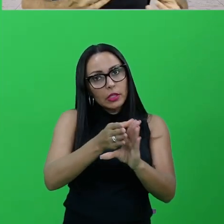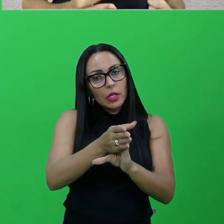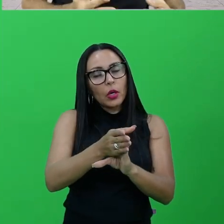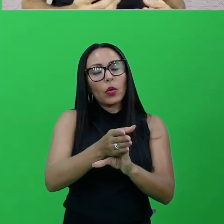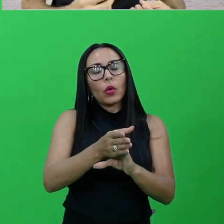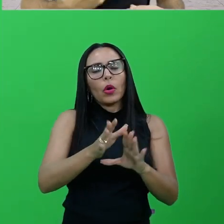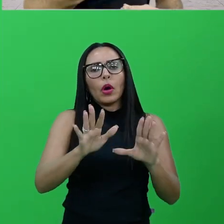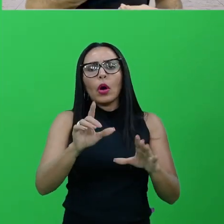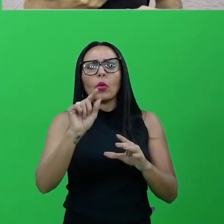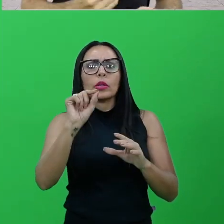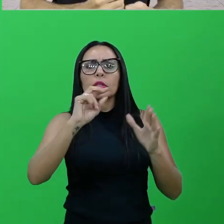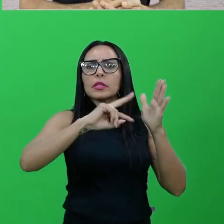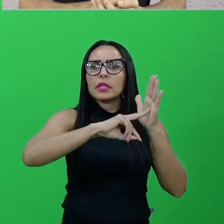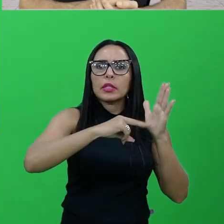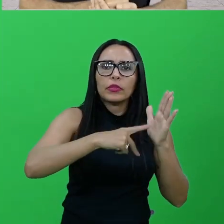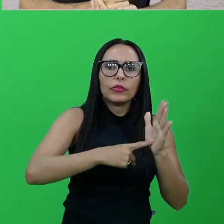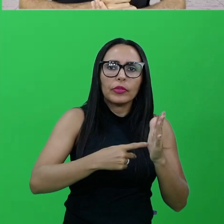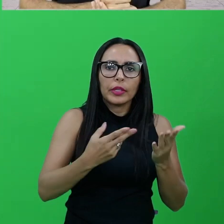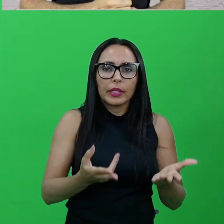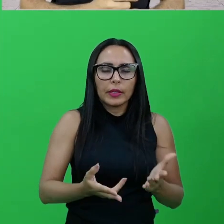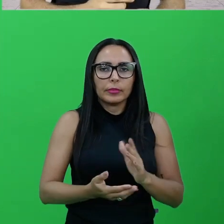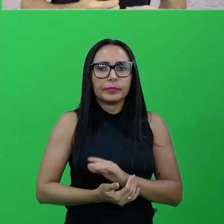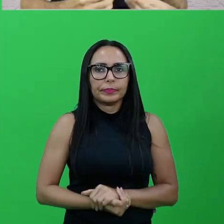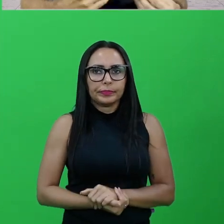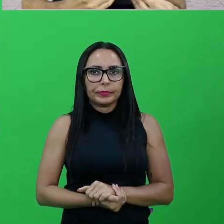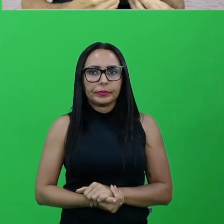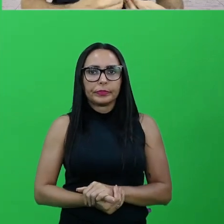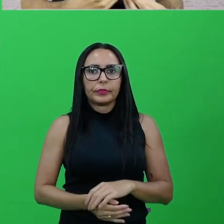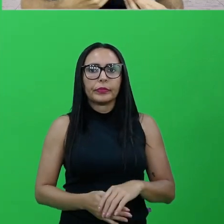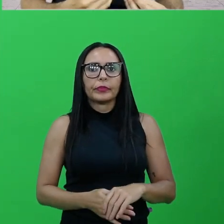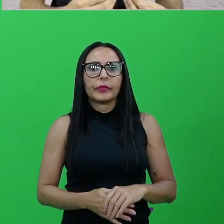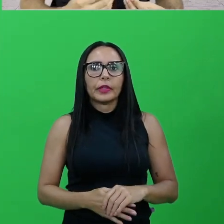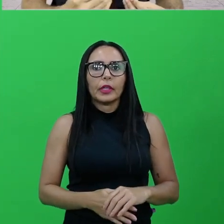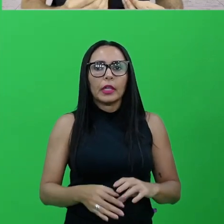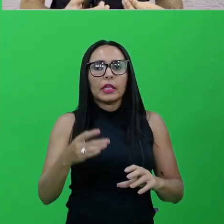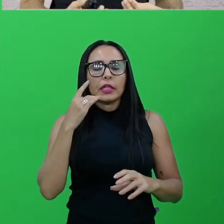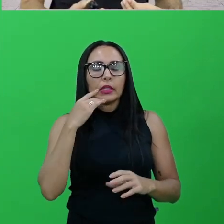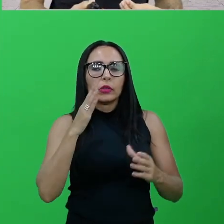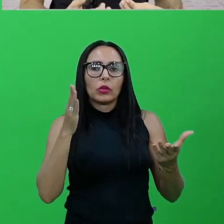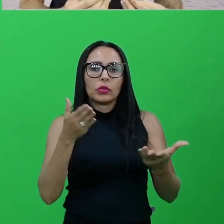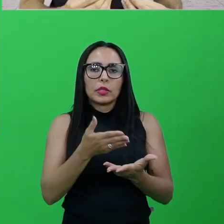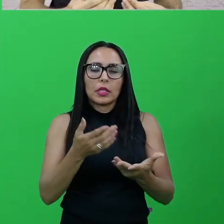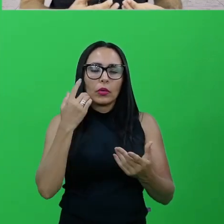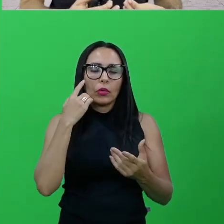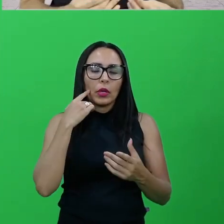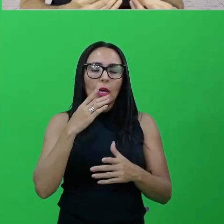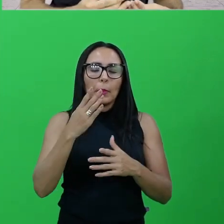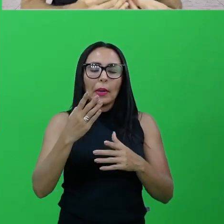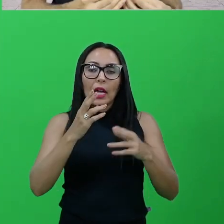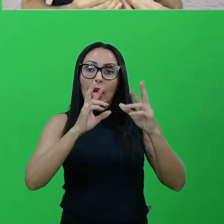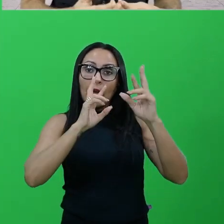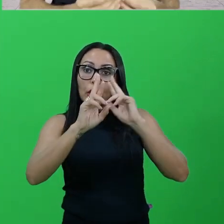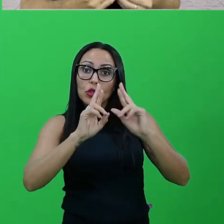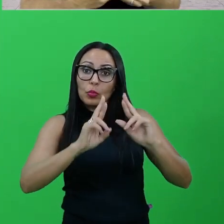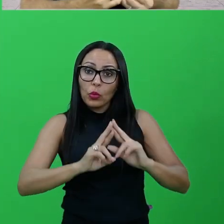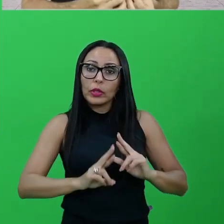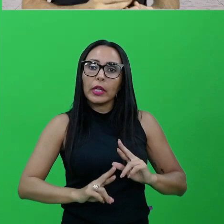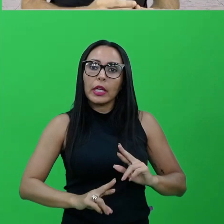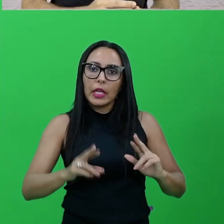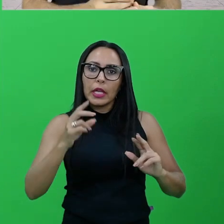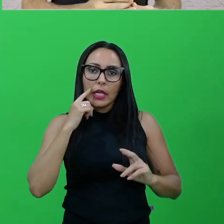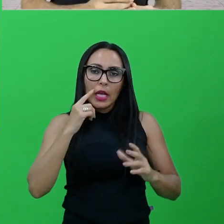O que significa isso? Aí eu vou lançar mão aqui da definição. Consiste na introdução de inovações para responder a um ou mais